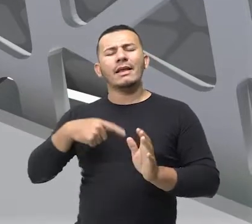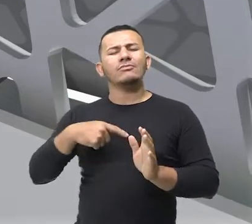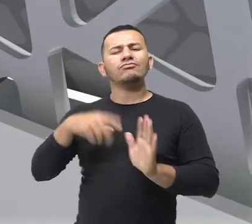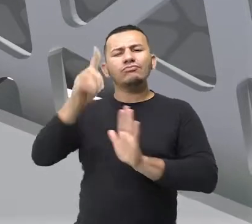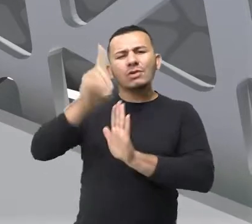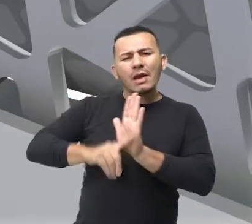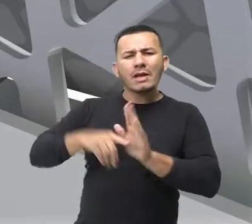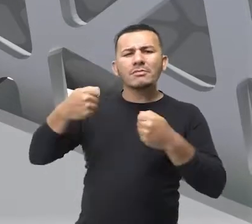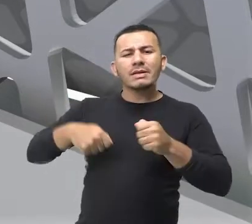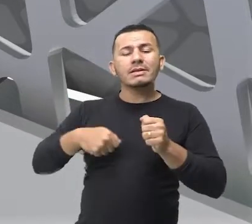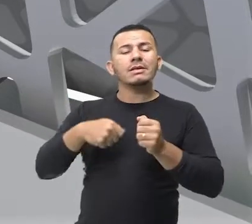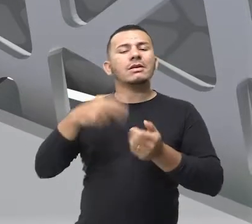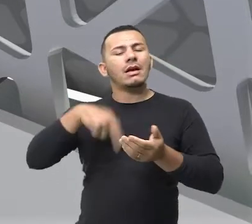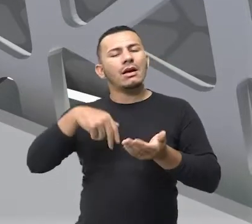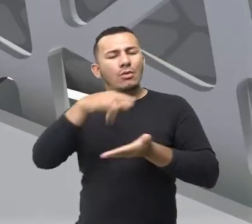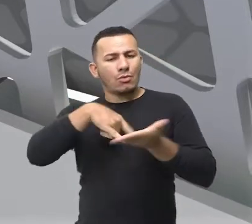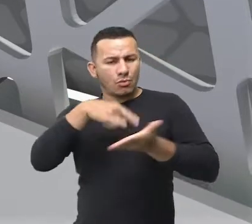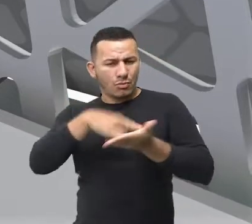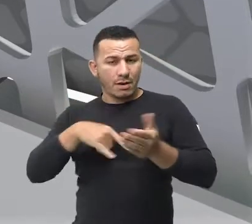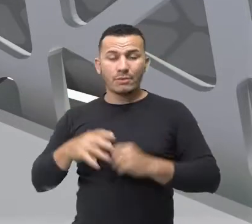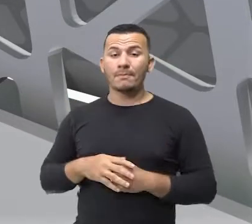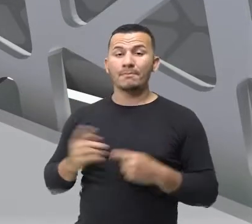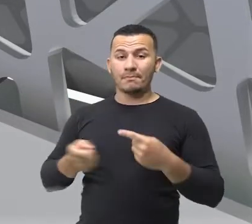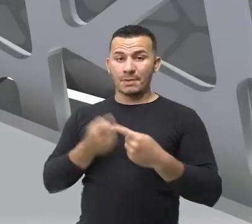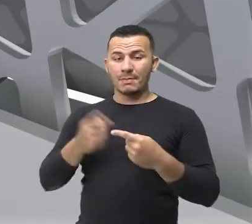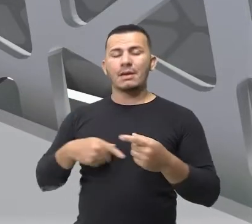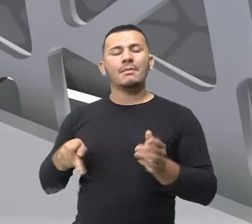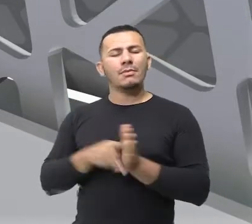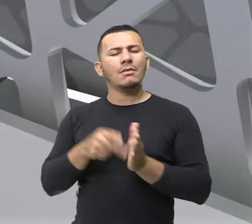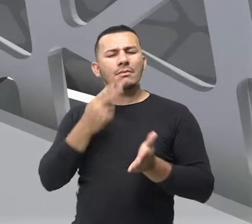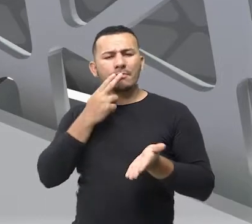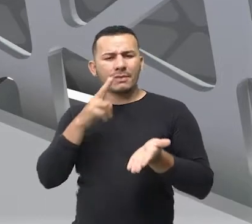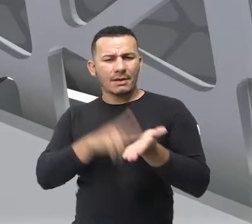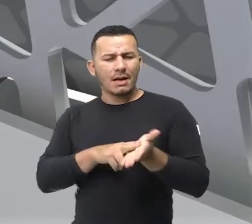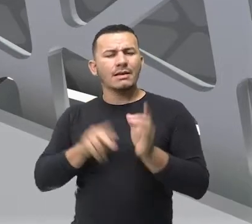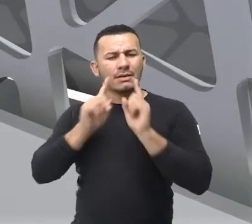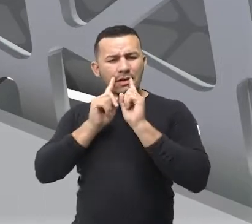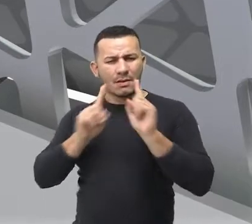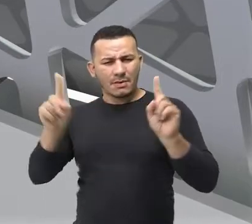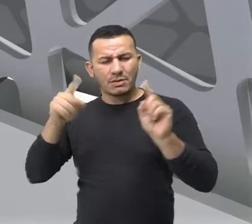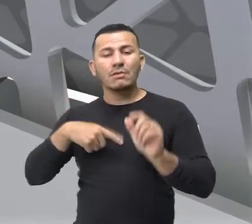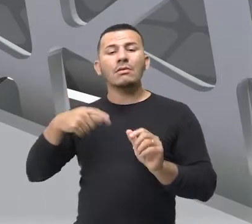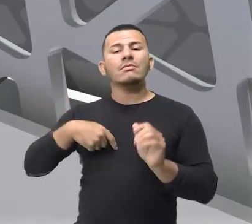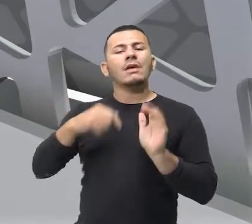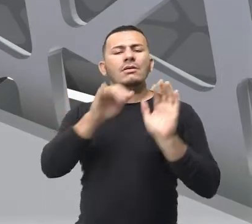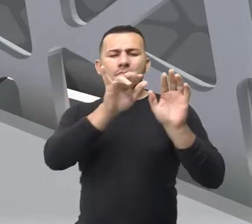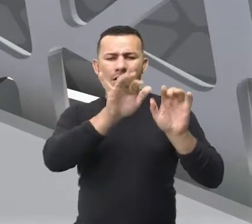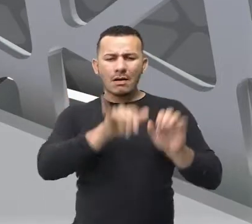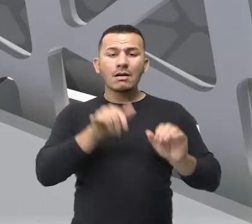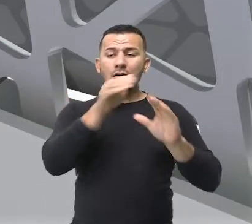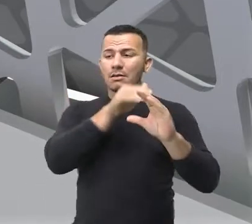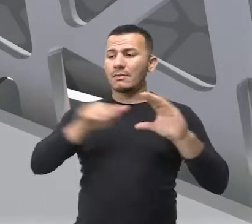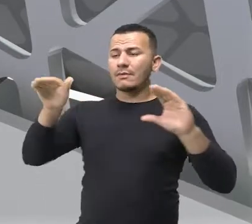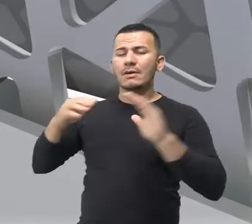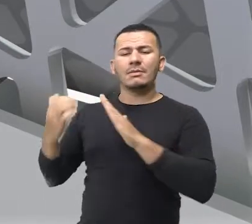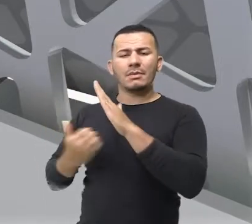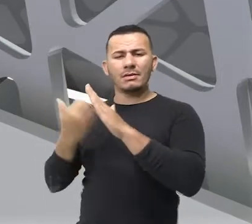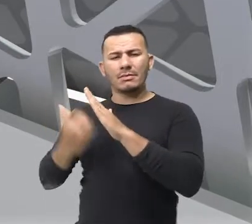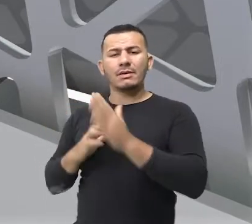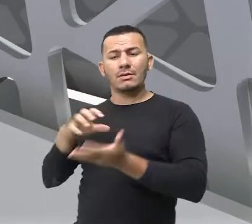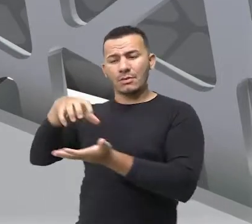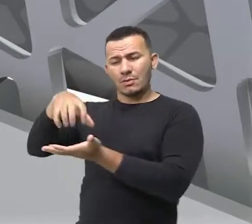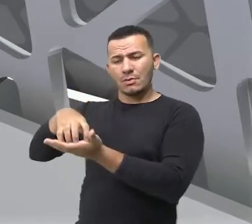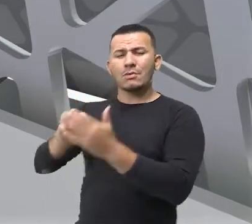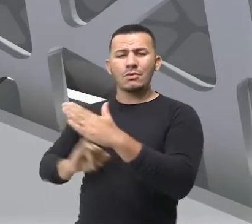certo Um deles é a carta de reclamação aquela carta que você envia para uma empresa para uma